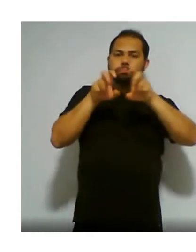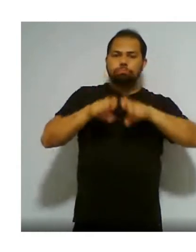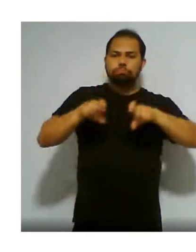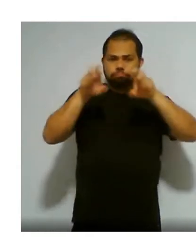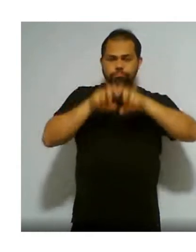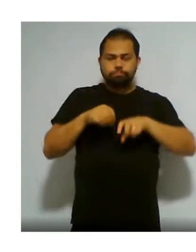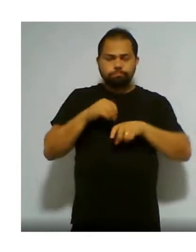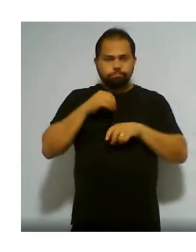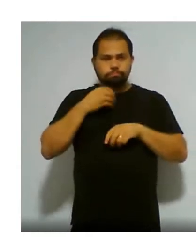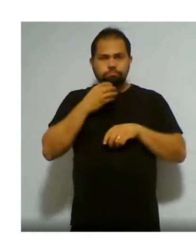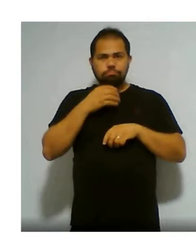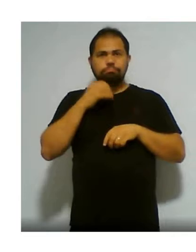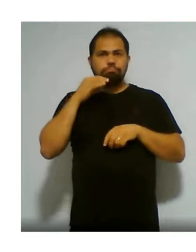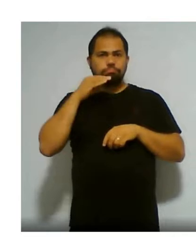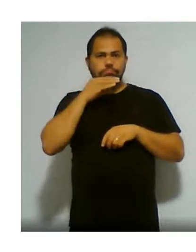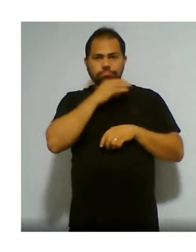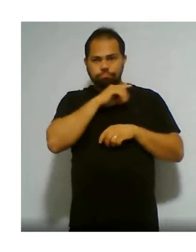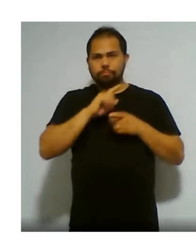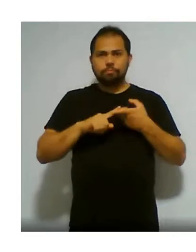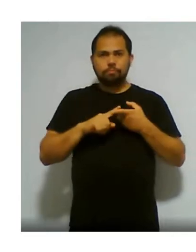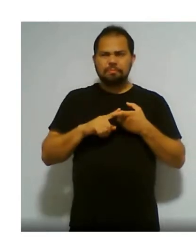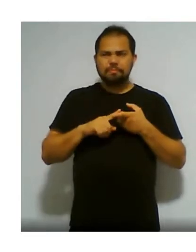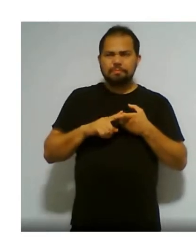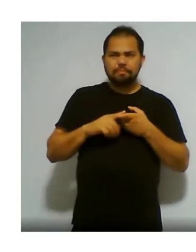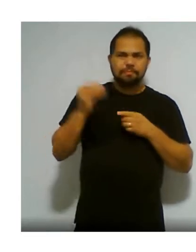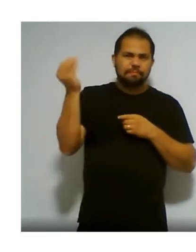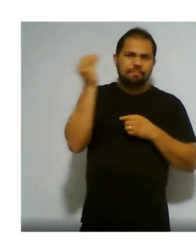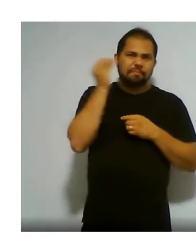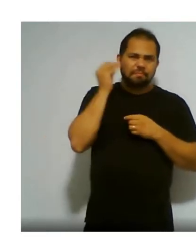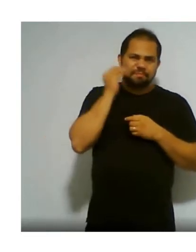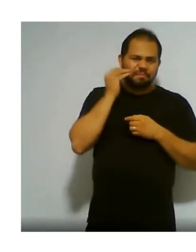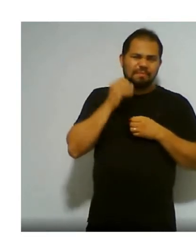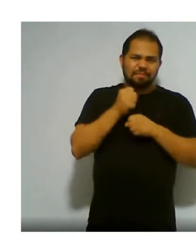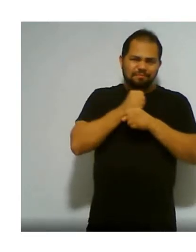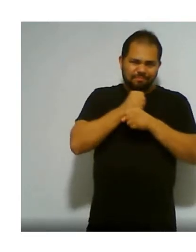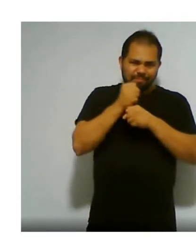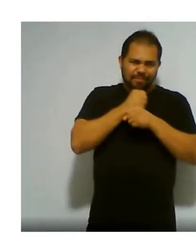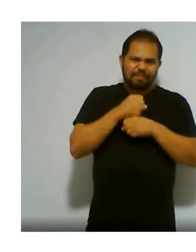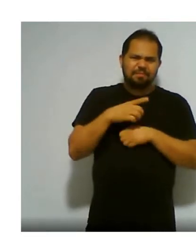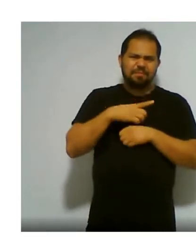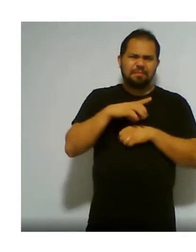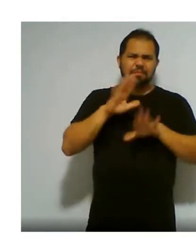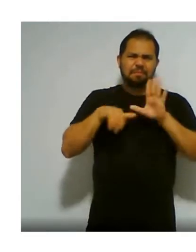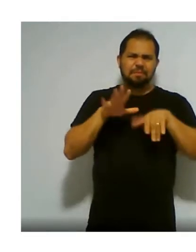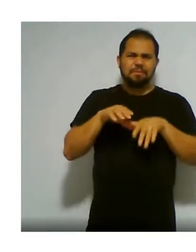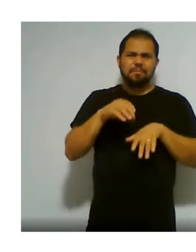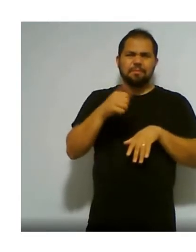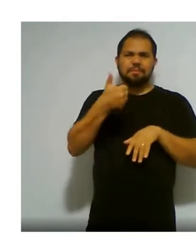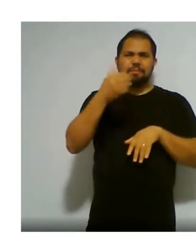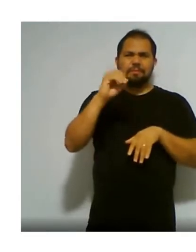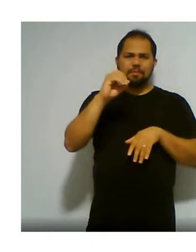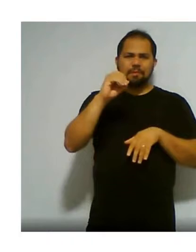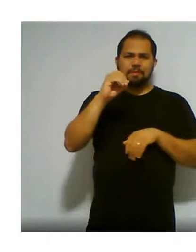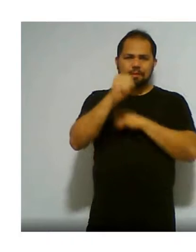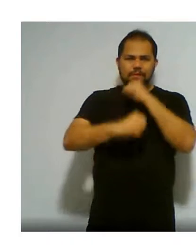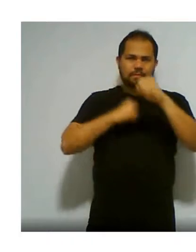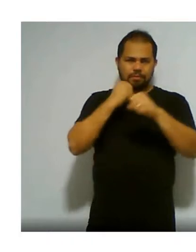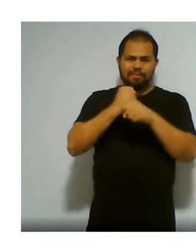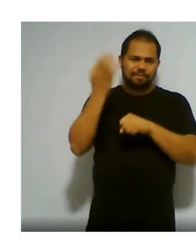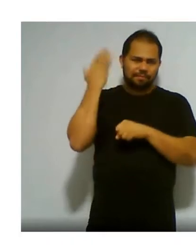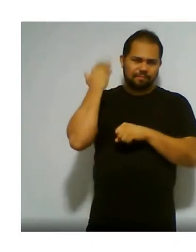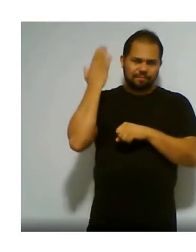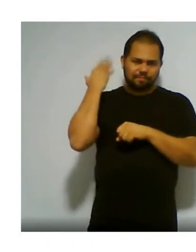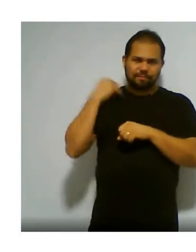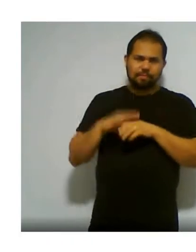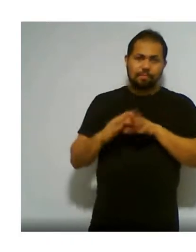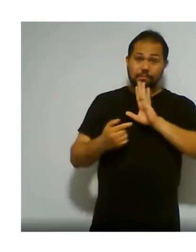teste antigo, ó, já tem 10 anos, mas feito com uma placa-mãe antiga também, uma placa de vídeo antiga, perdão, mostrando que